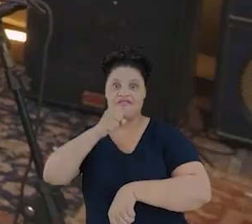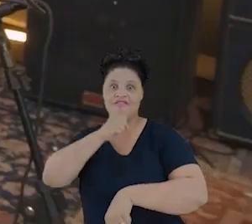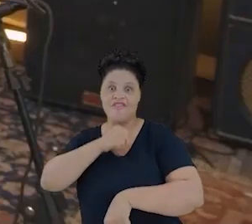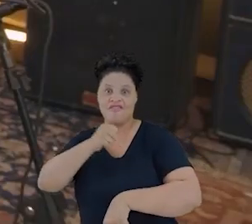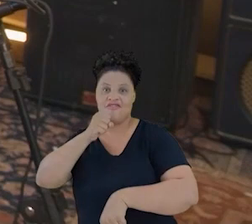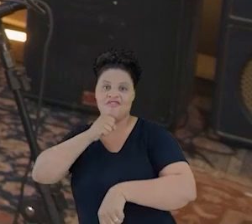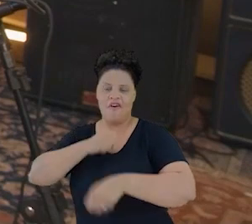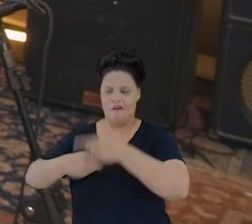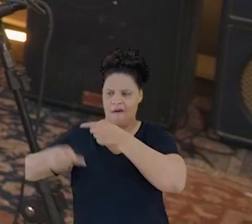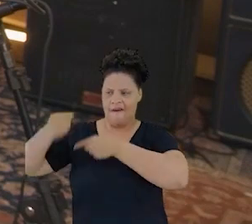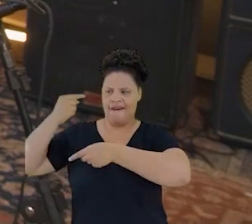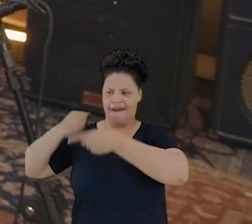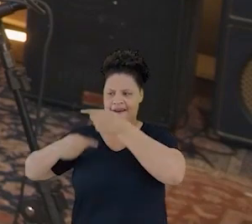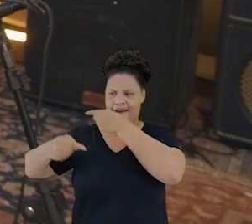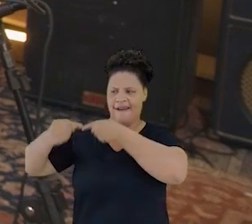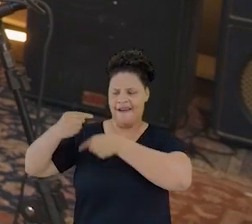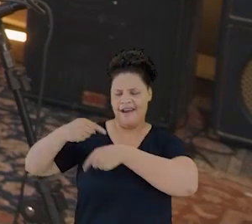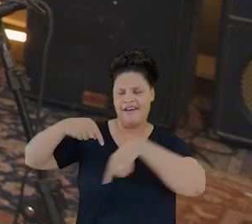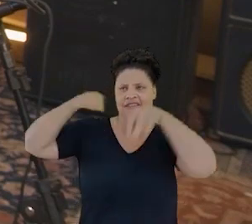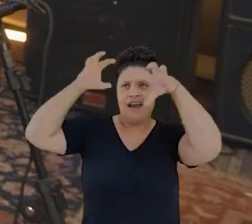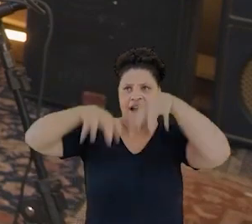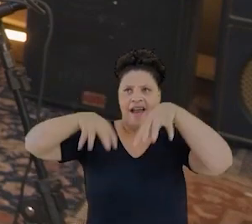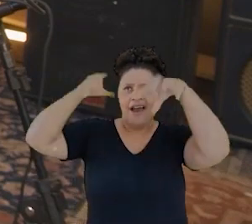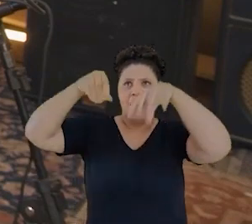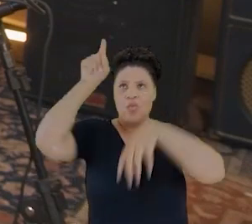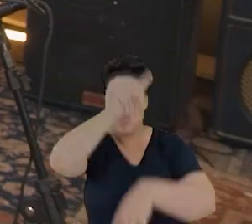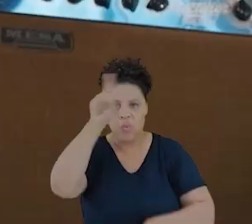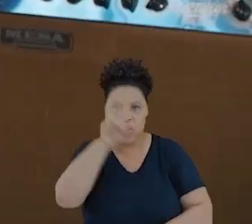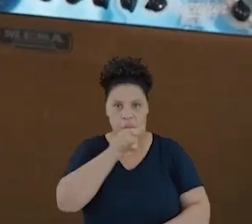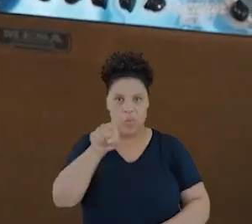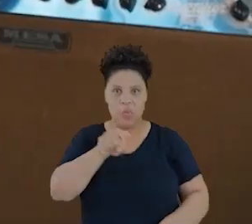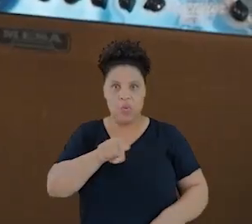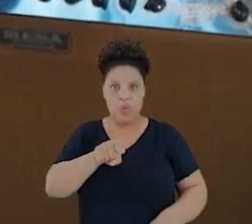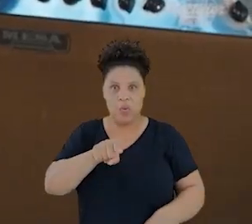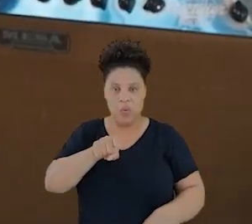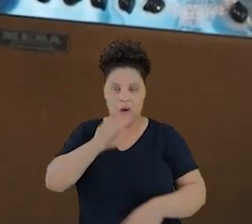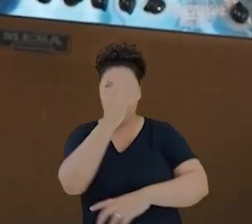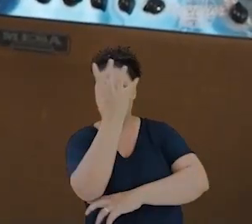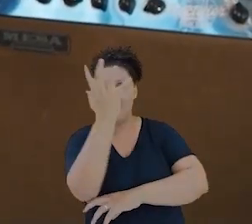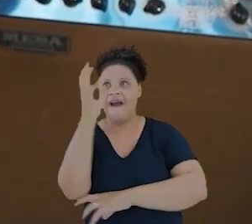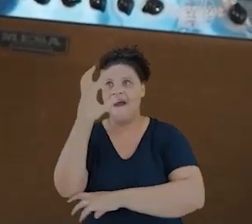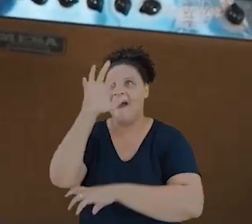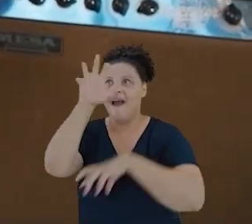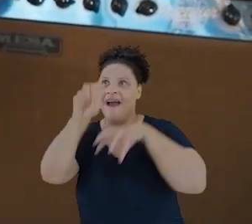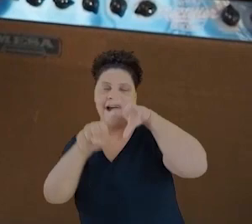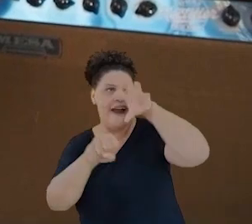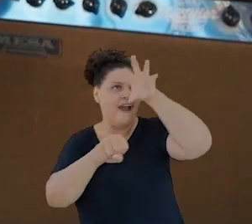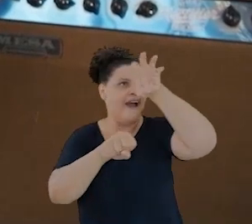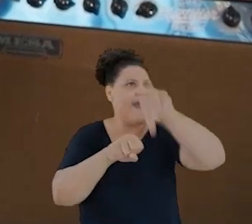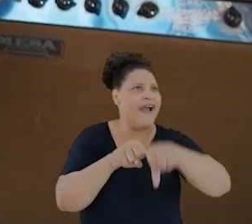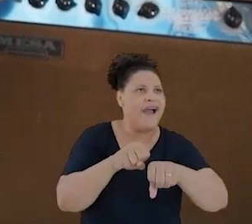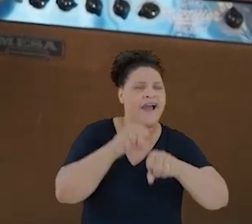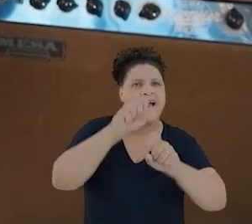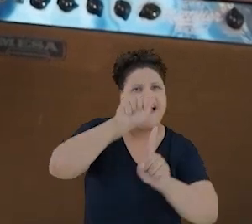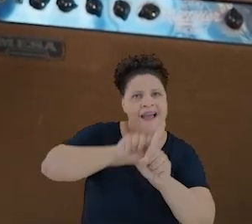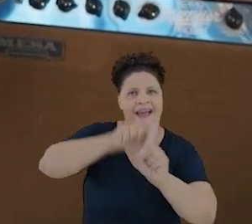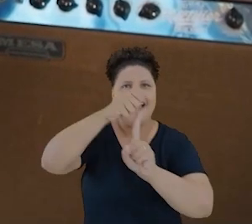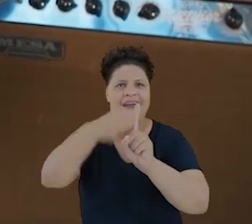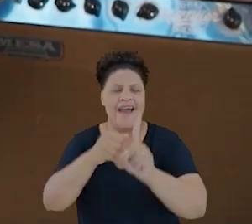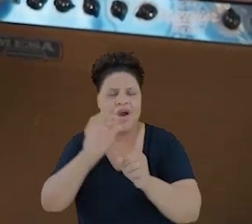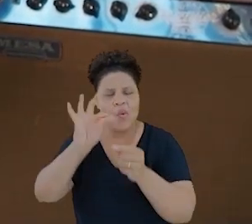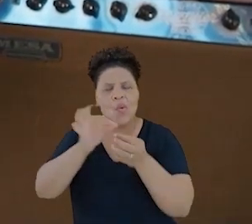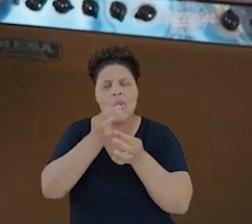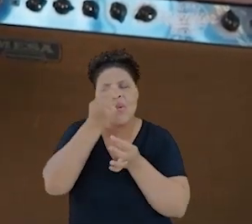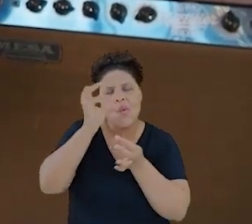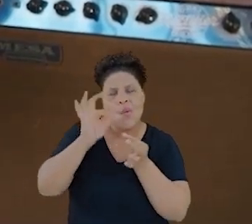Vai trovejar, relampiar, vai chover na plantação. Cana, caiana, jacamanga, macaxeira, rasta chão. Uva, banana, traz farinha, traz feijão.